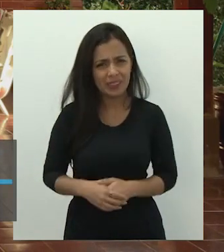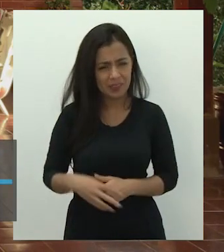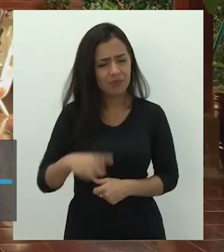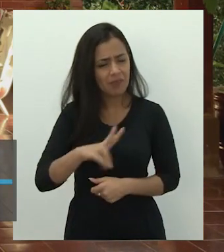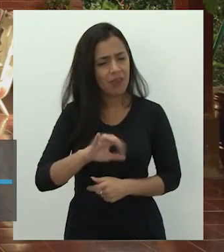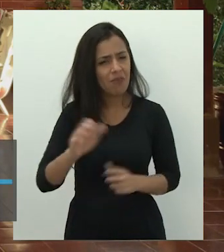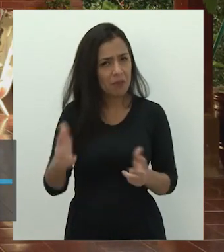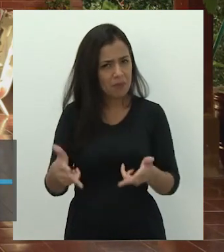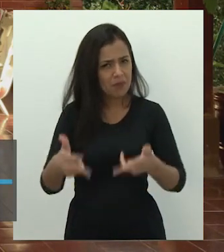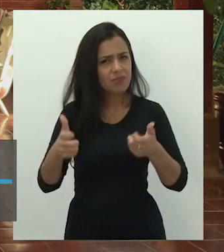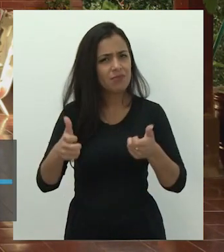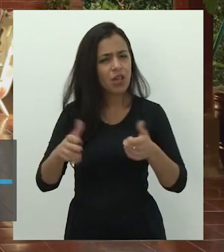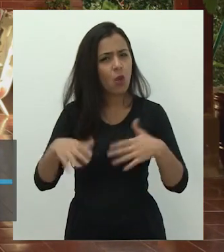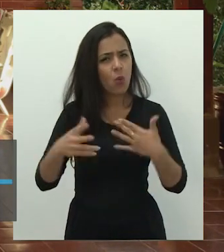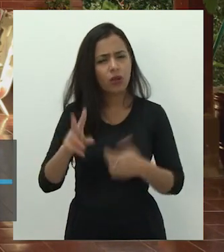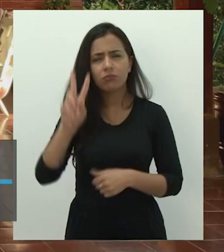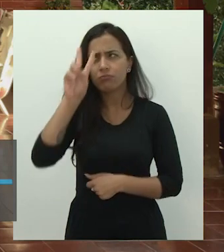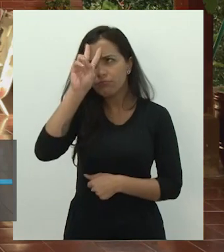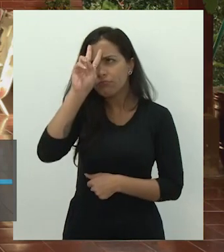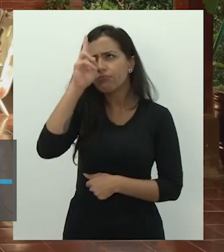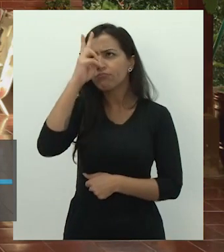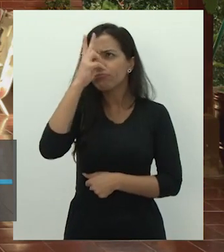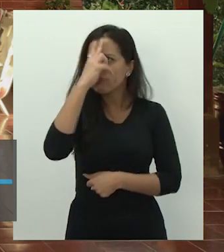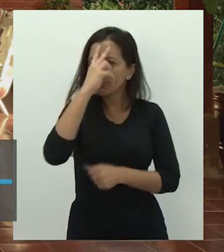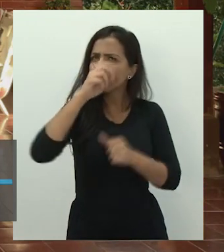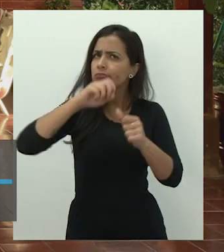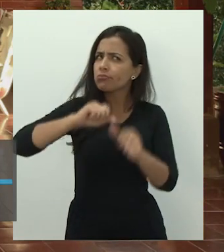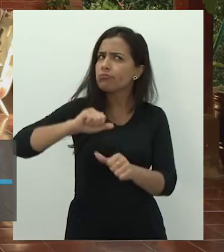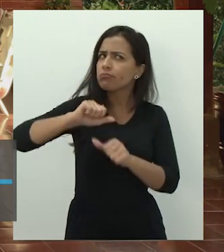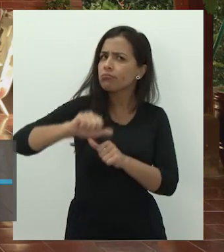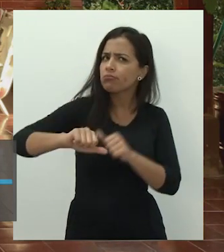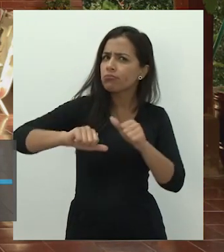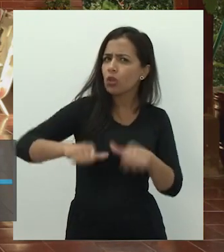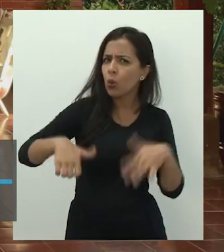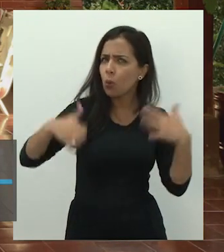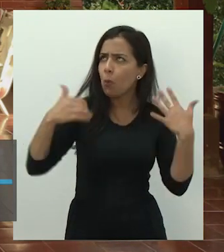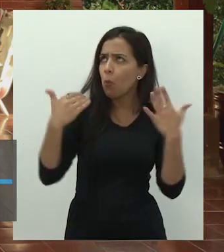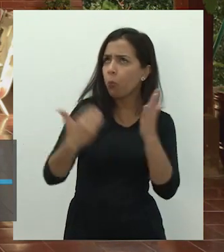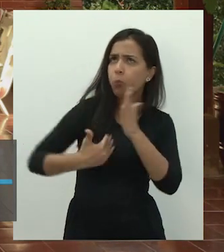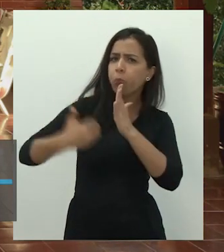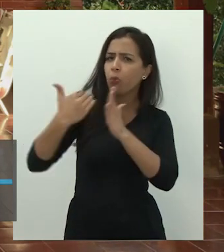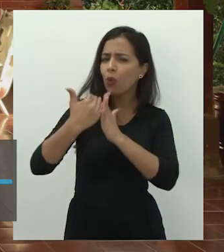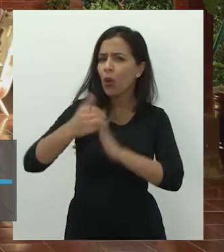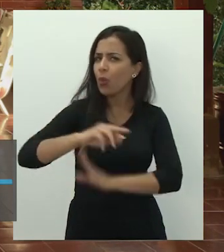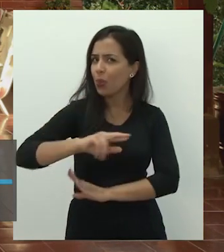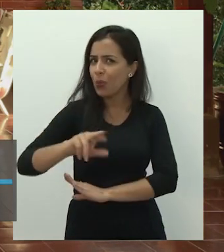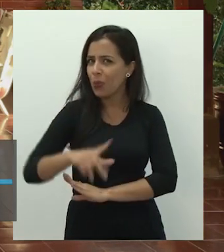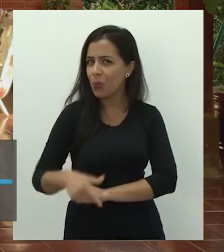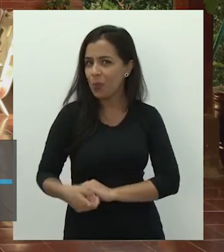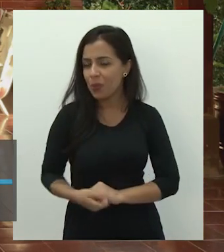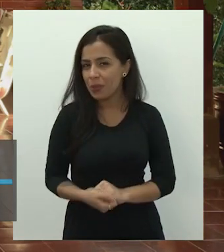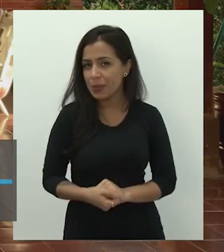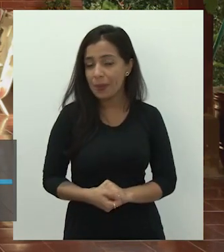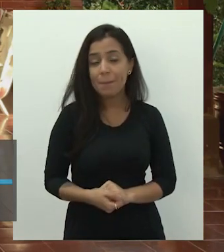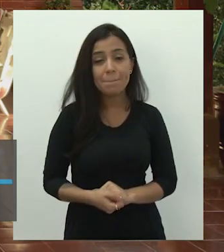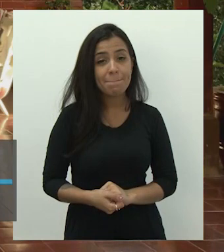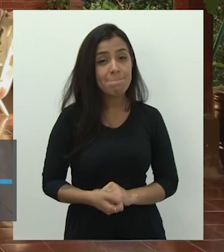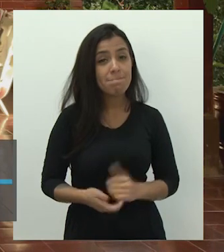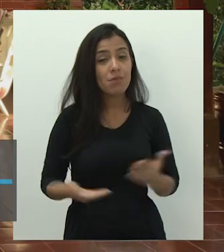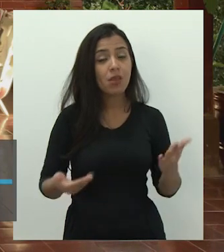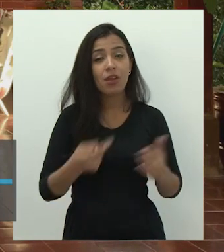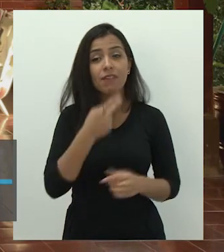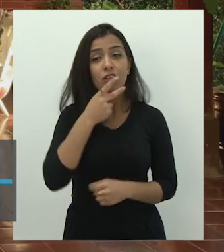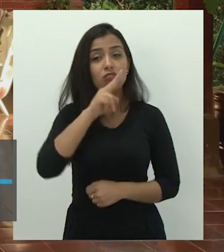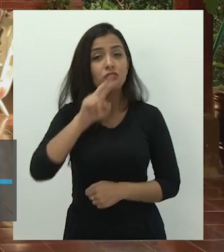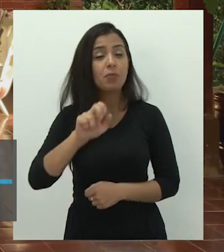mudança em relação ao que já fazem não é tão grande. Bom, vamos então falar sobre álgebra,